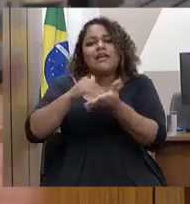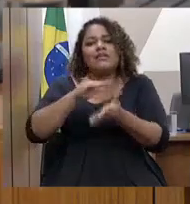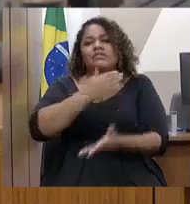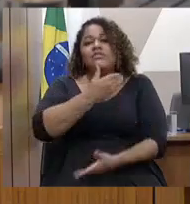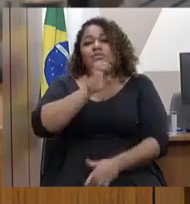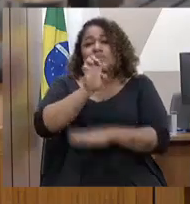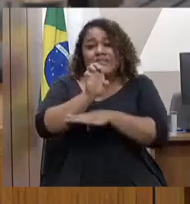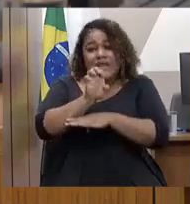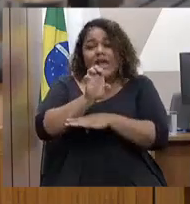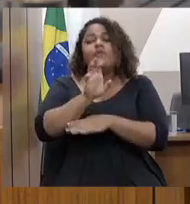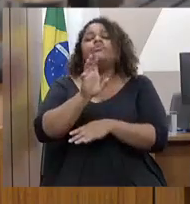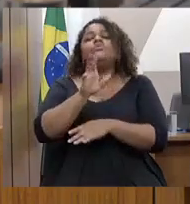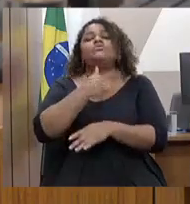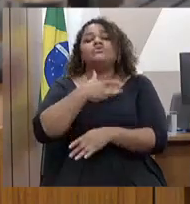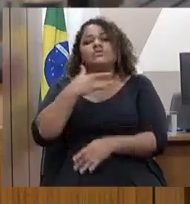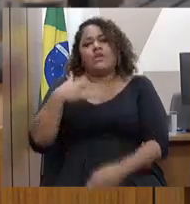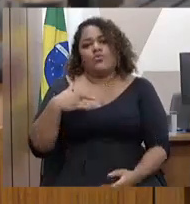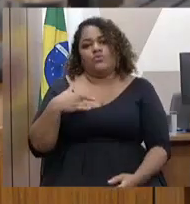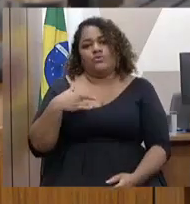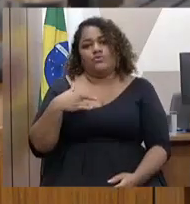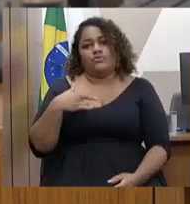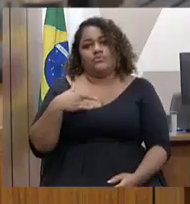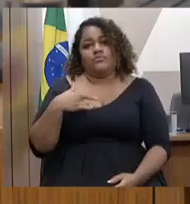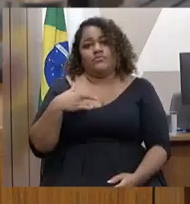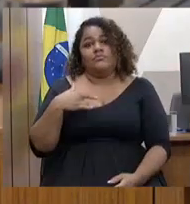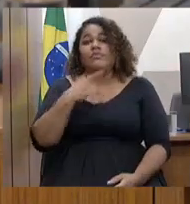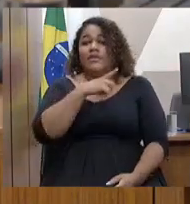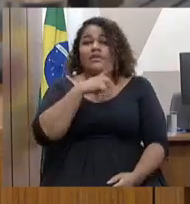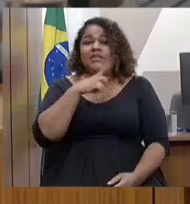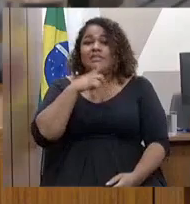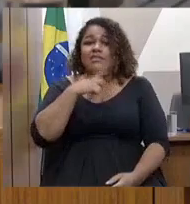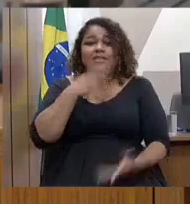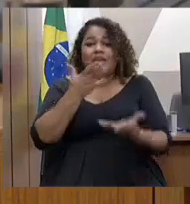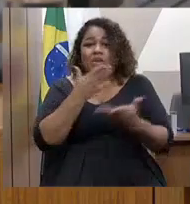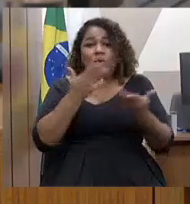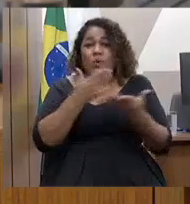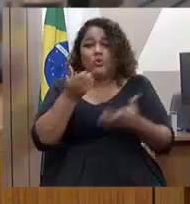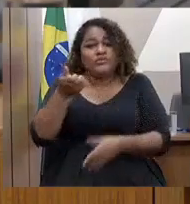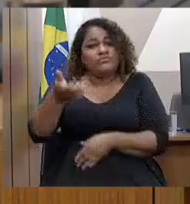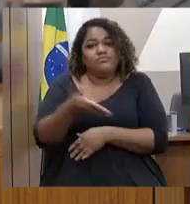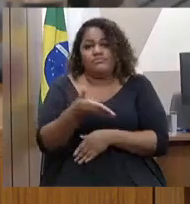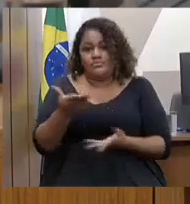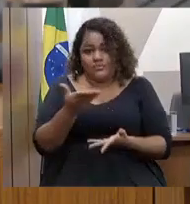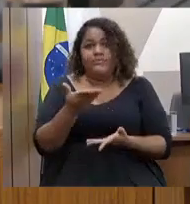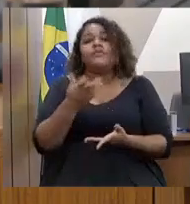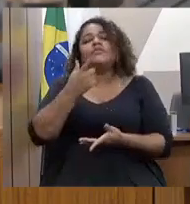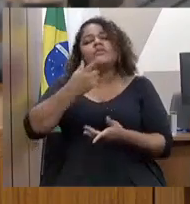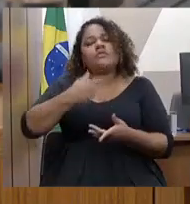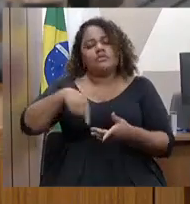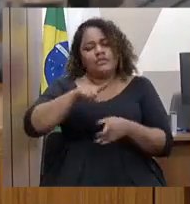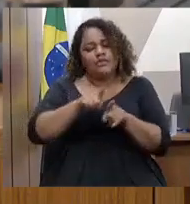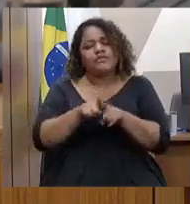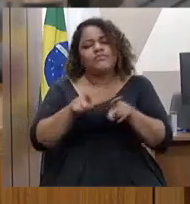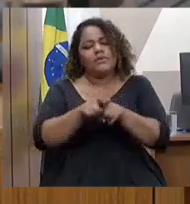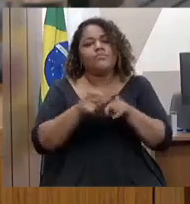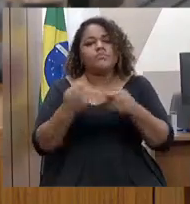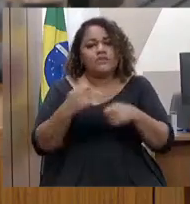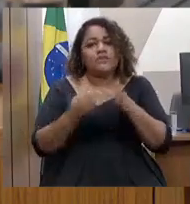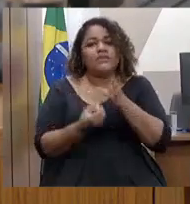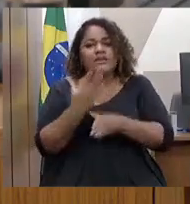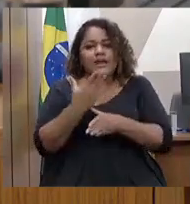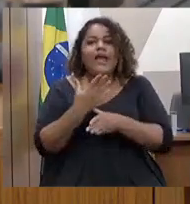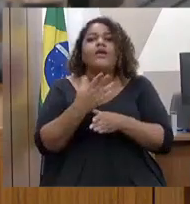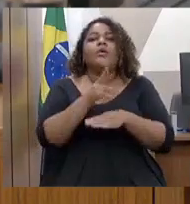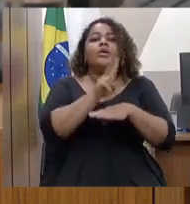que está sendo destruída a gente precisa também desenvolver ações e fiscalização monitoramento né promoção e prevenção